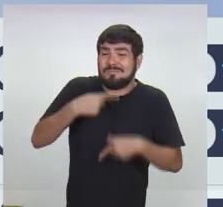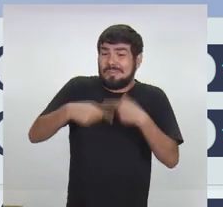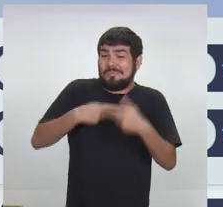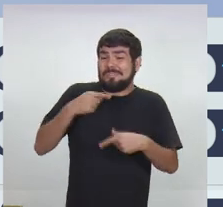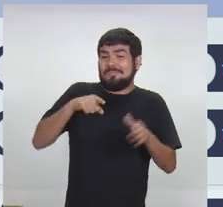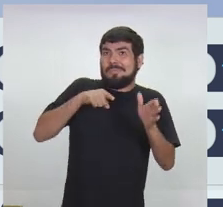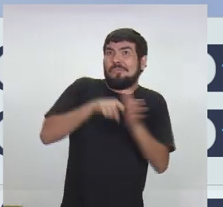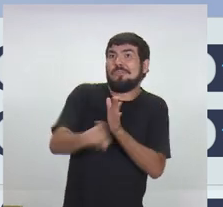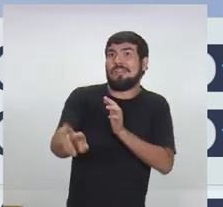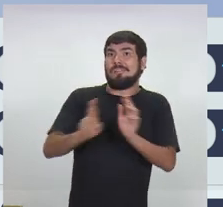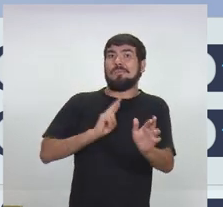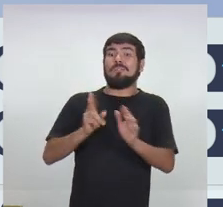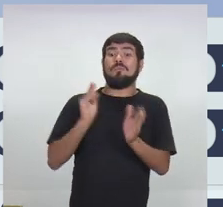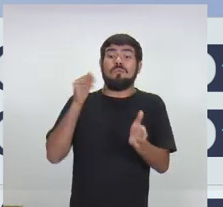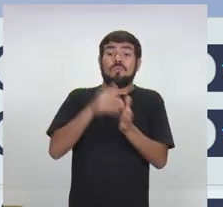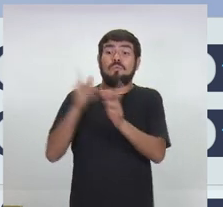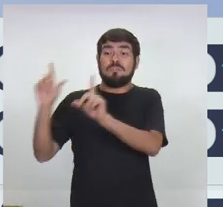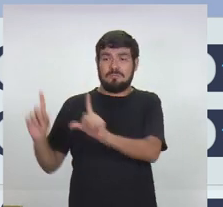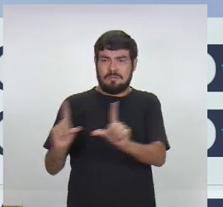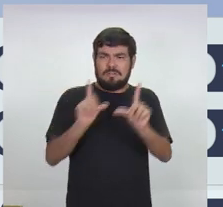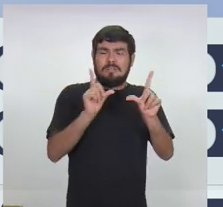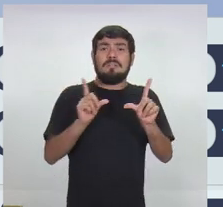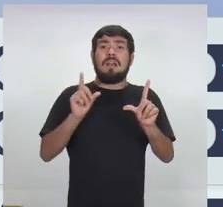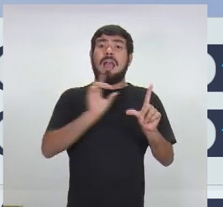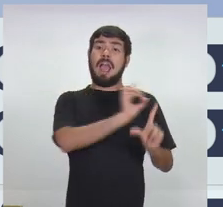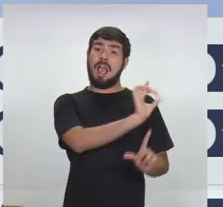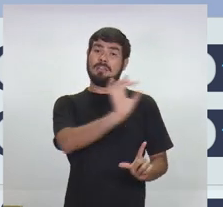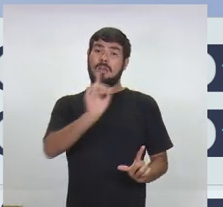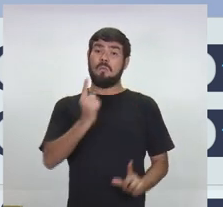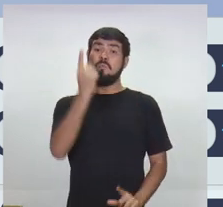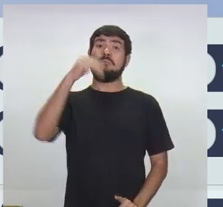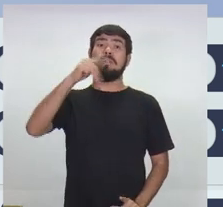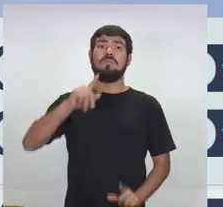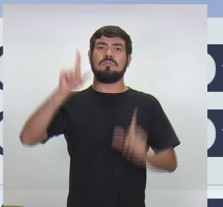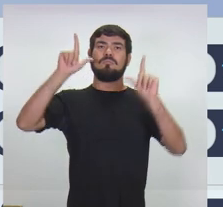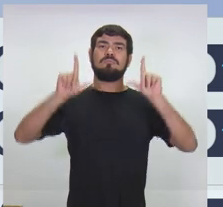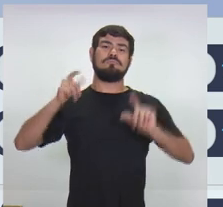respostas os candidatos terão um minuto para as considerações finais